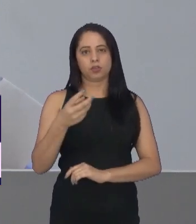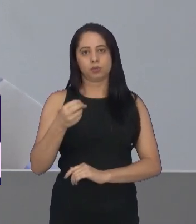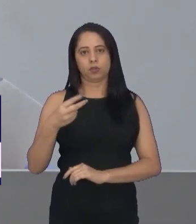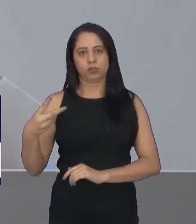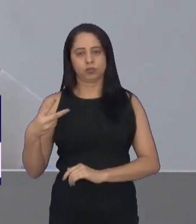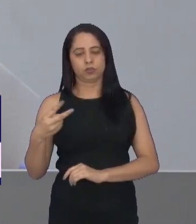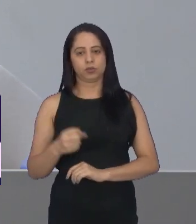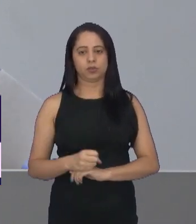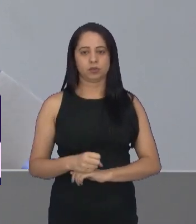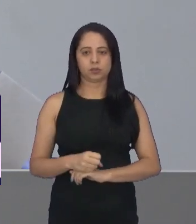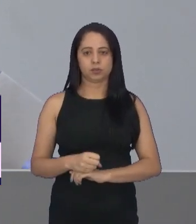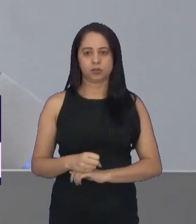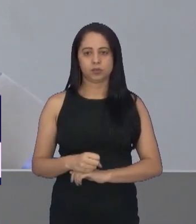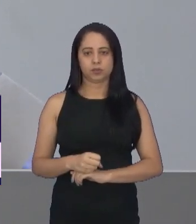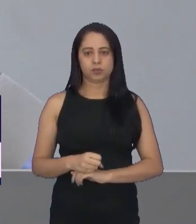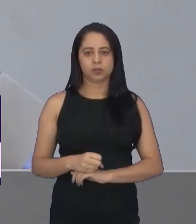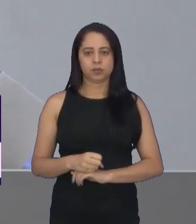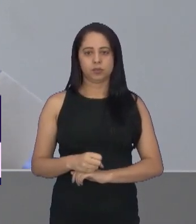271/2022.